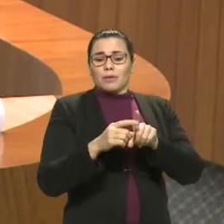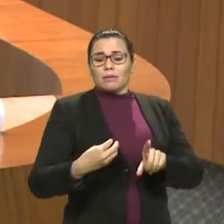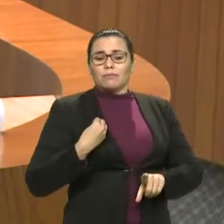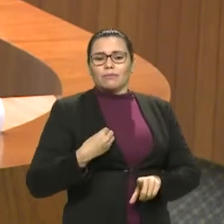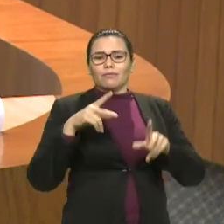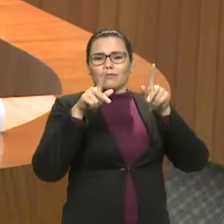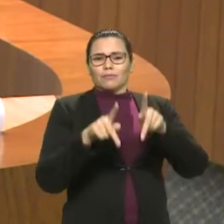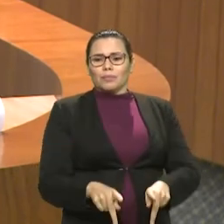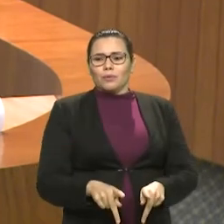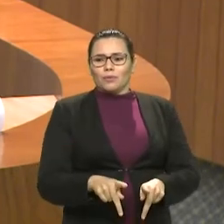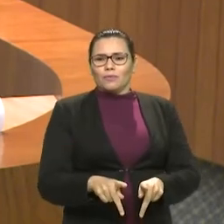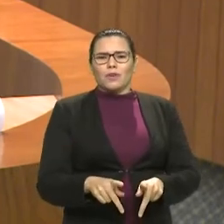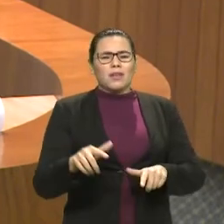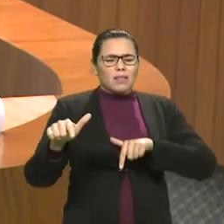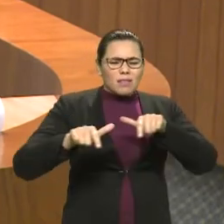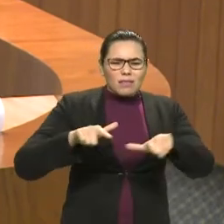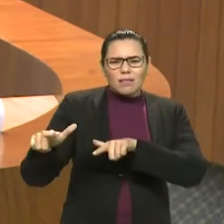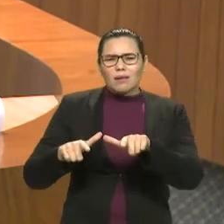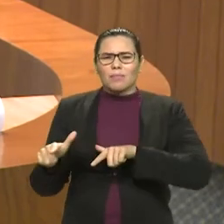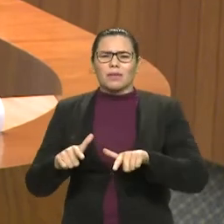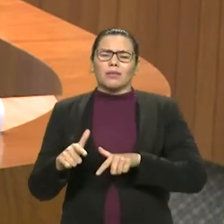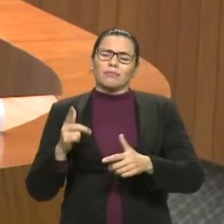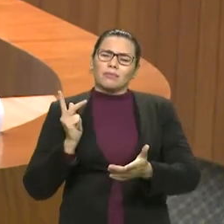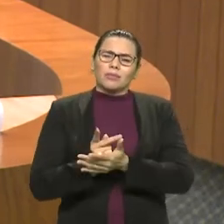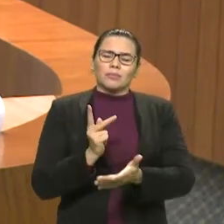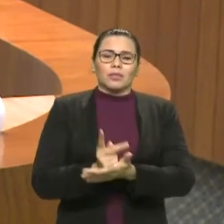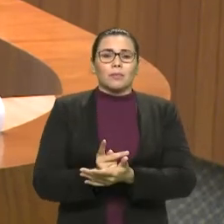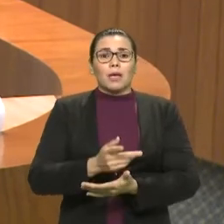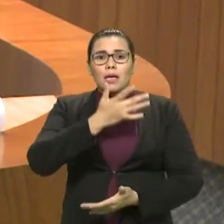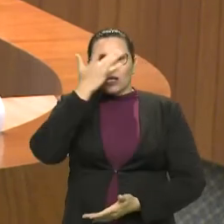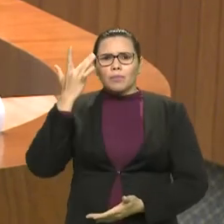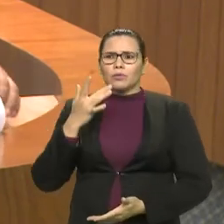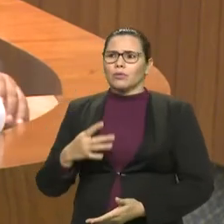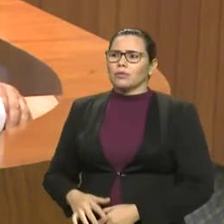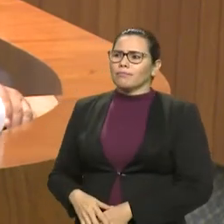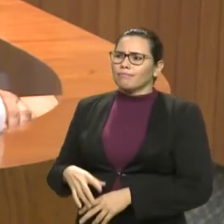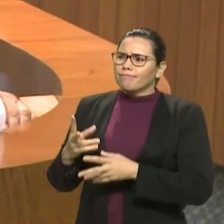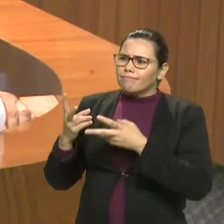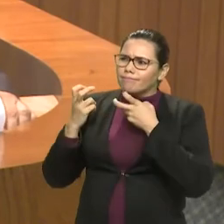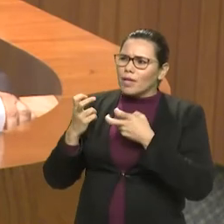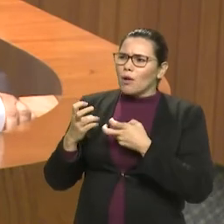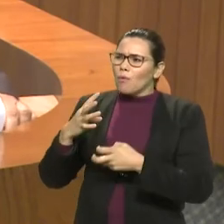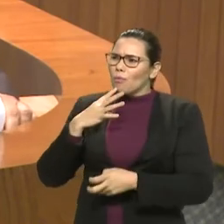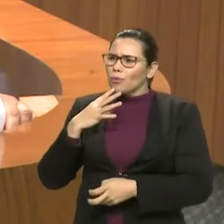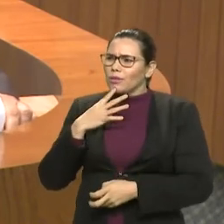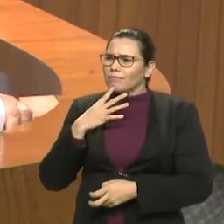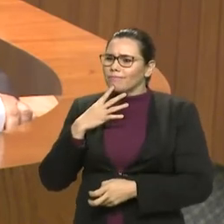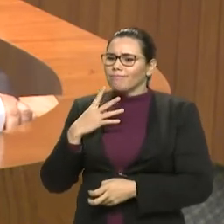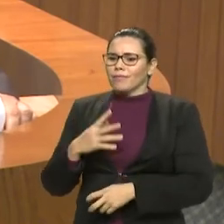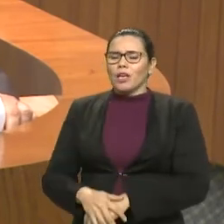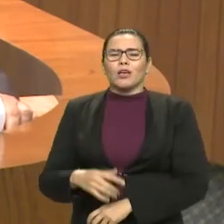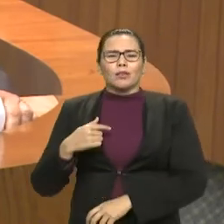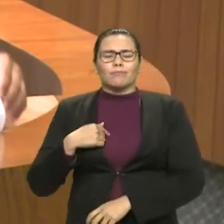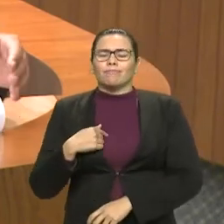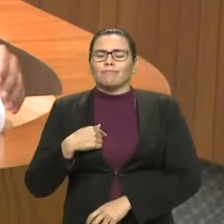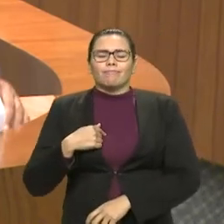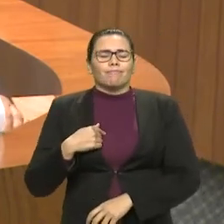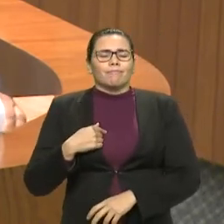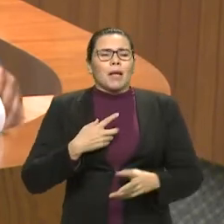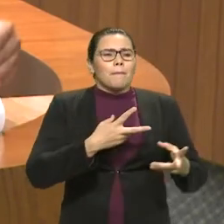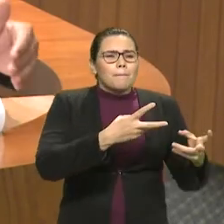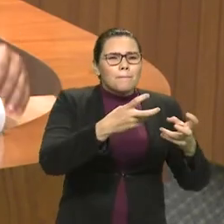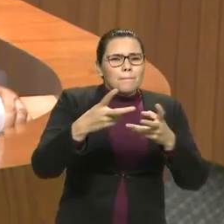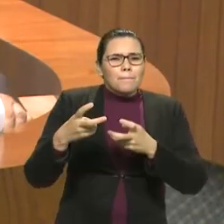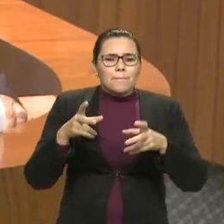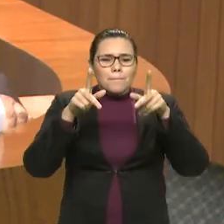vai fazendo o quê que as pessoas possam conhecê-lo e eu fiquei muito satisfeito de ver ali no semblante das pessoas que